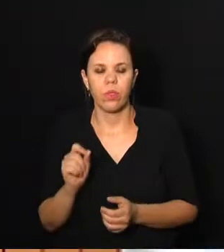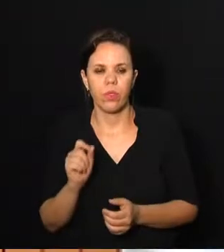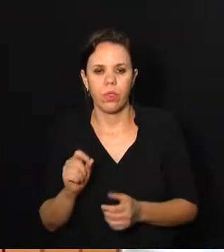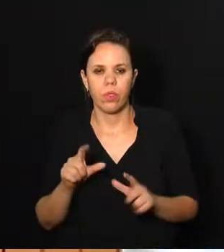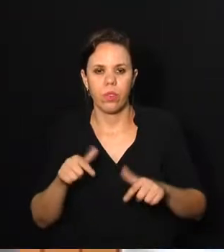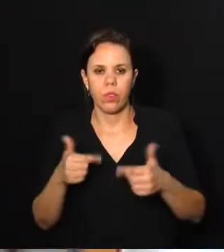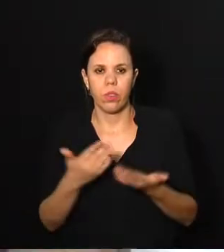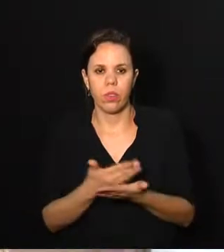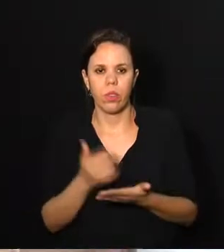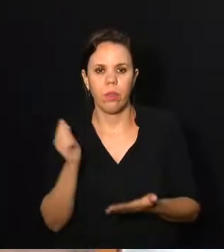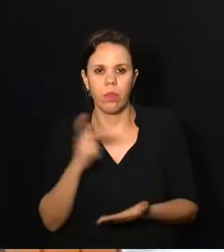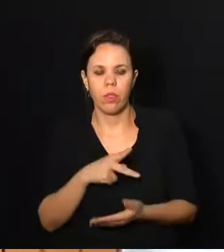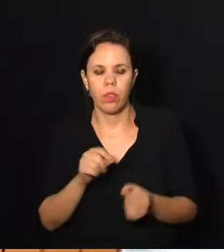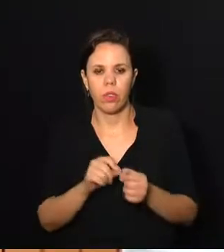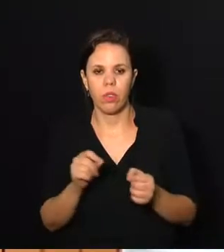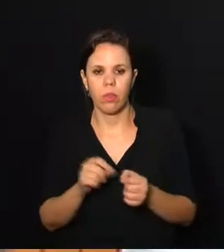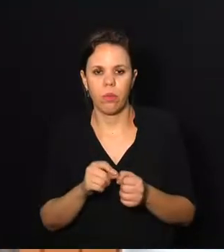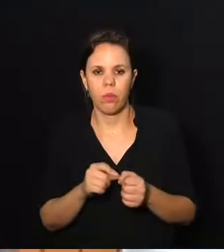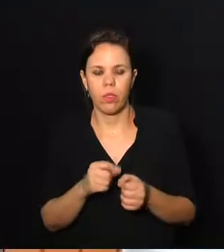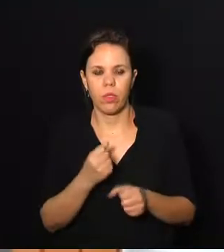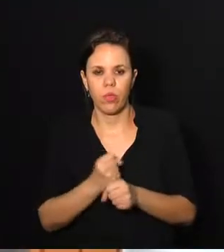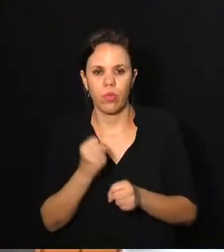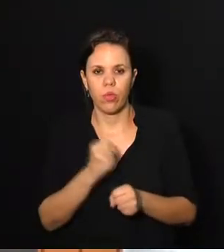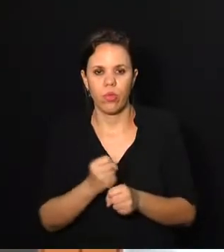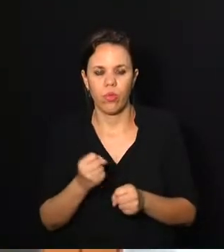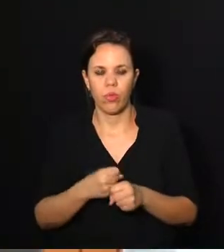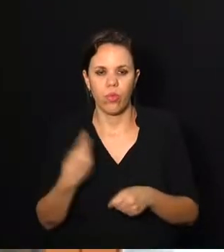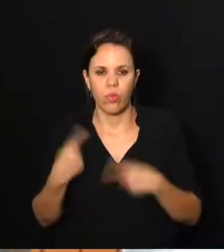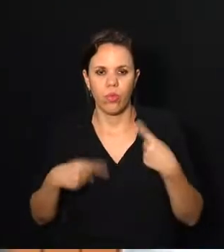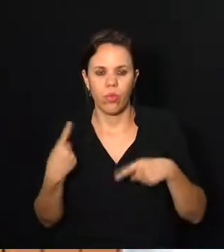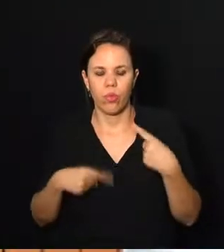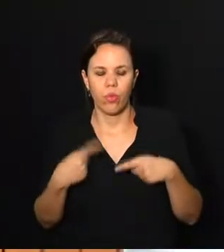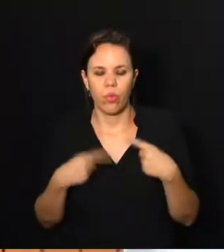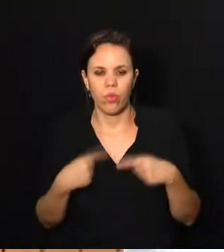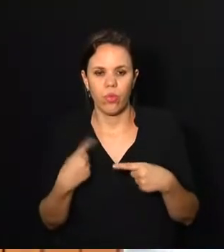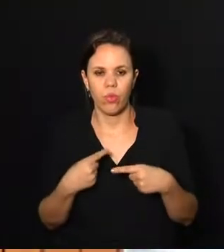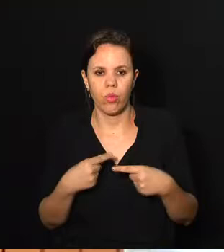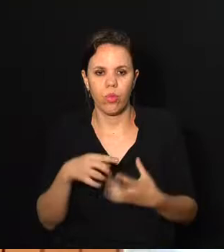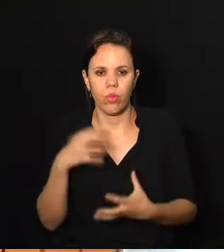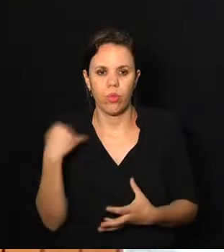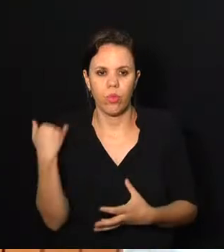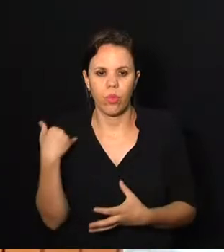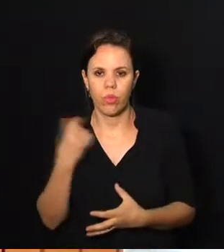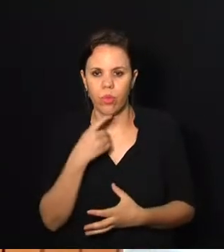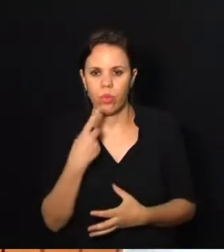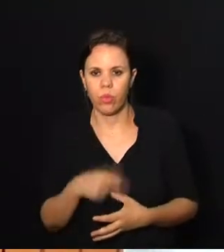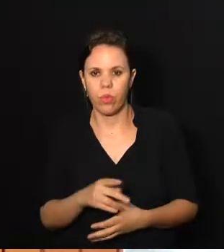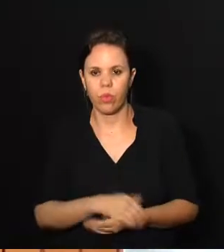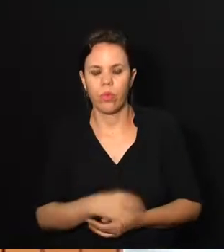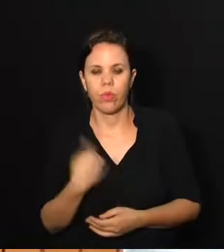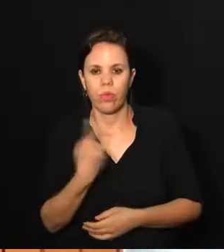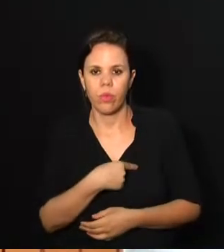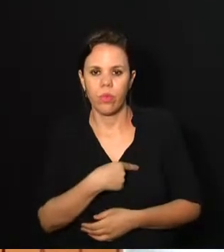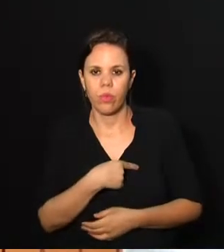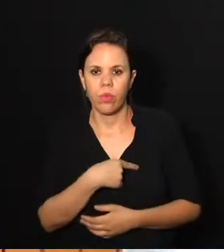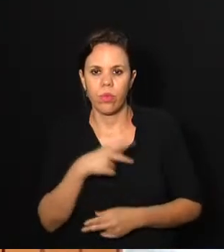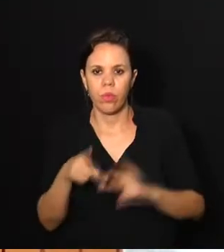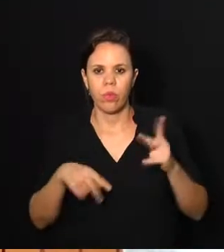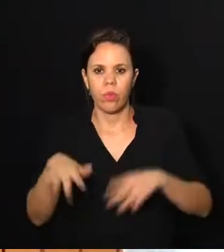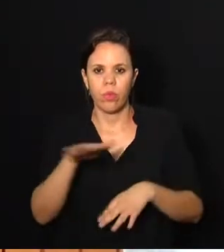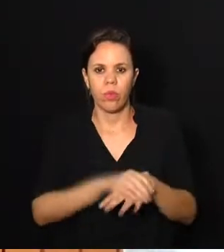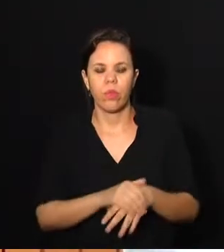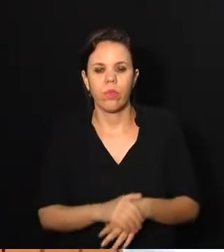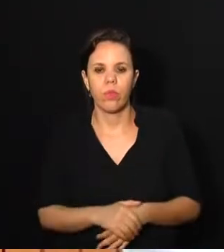iniciativa privada, que se está construindo uma política para idosos na cidade de Campinas. Porque nós, população em geral,